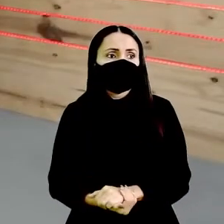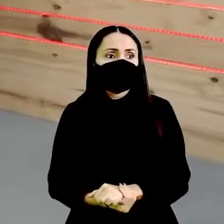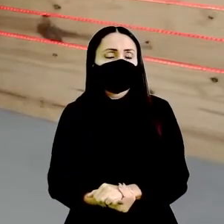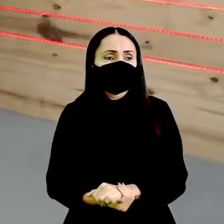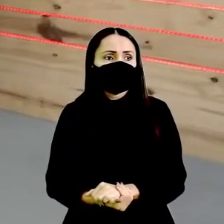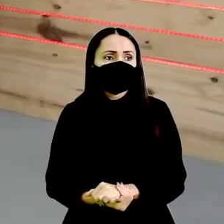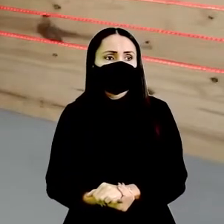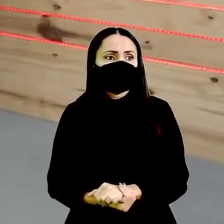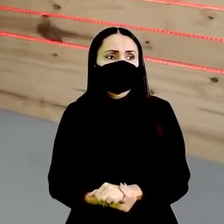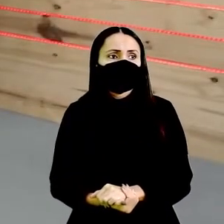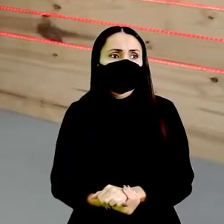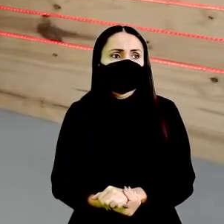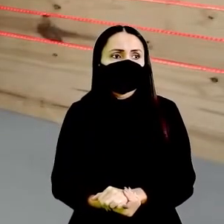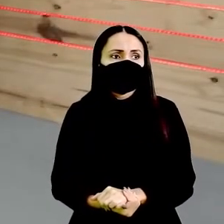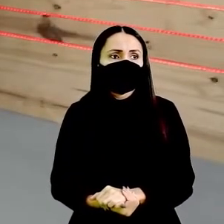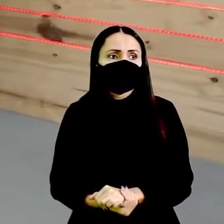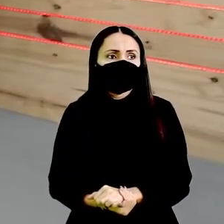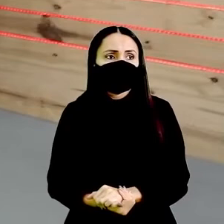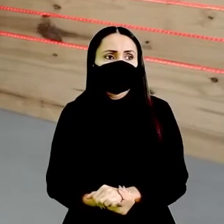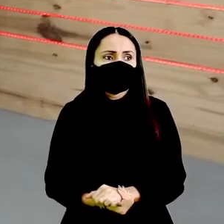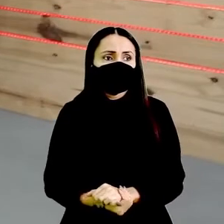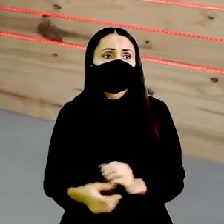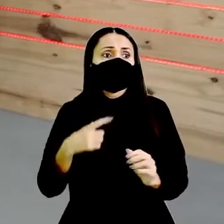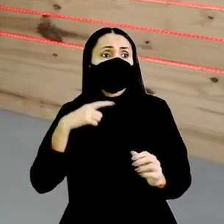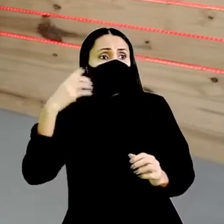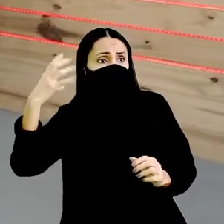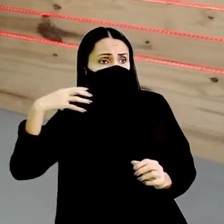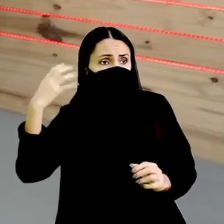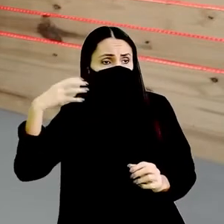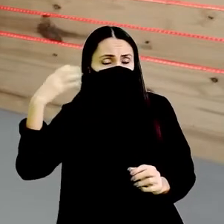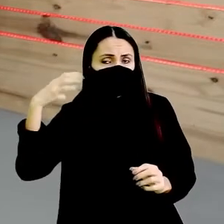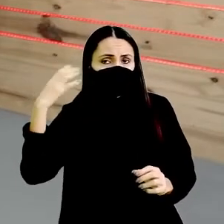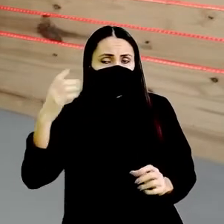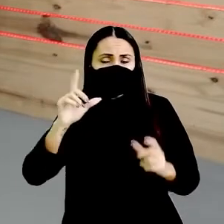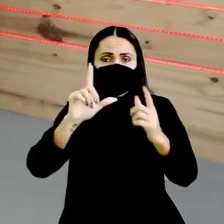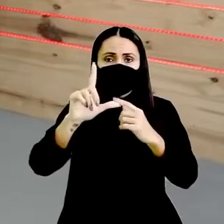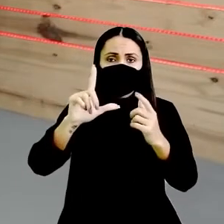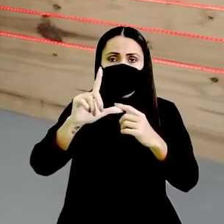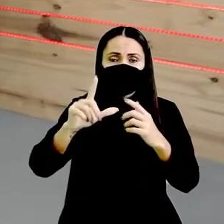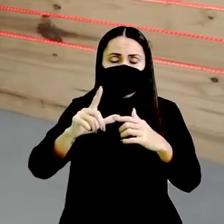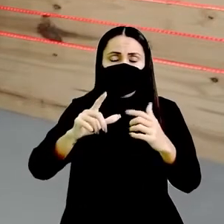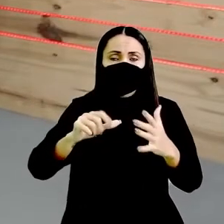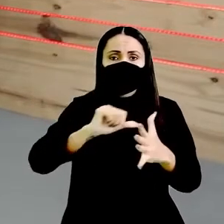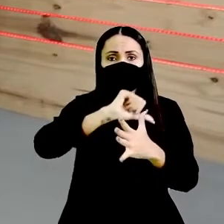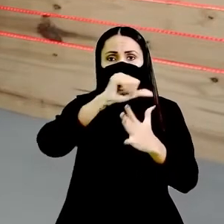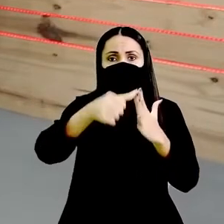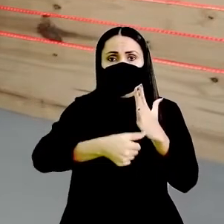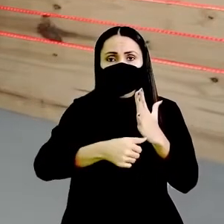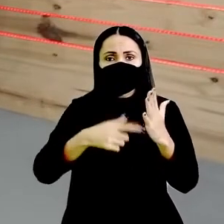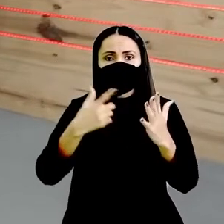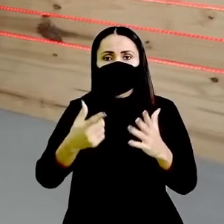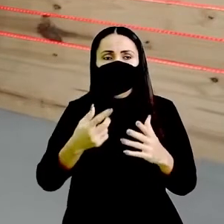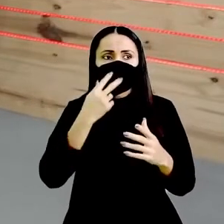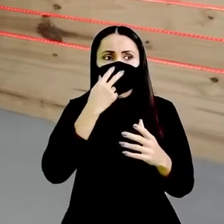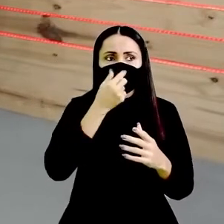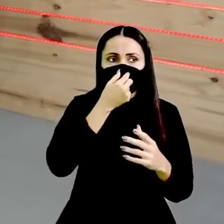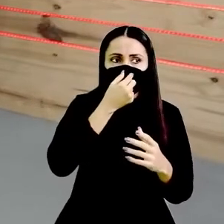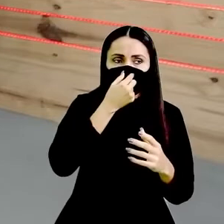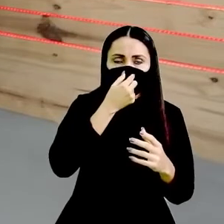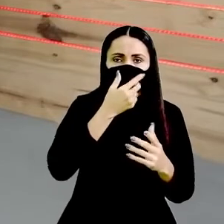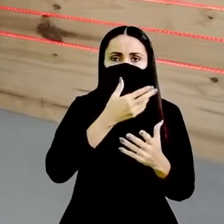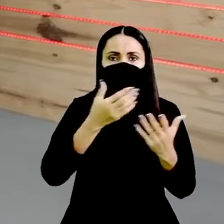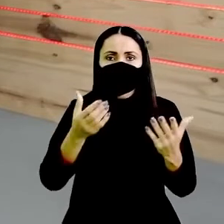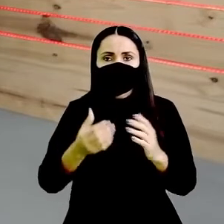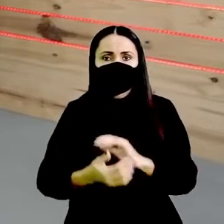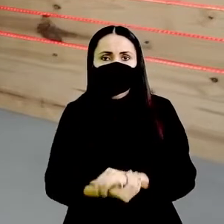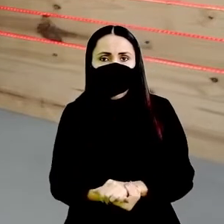diz, né? Mostra que aquele som daquela letra, daquela vogal, ele sai pelo nariz. Né? A palavra órfão, a palavra